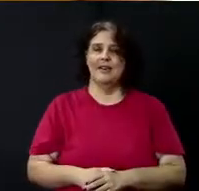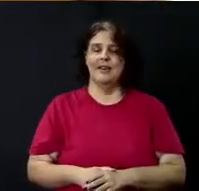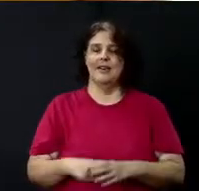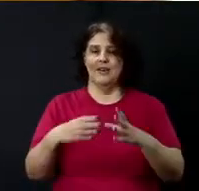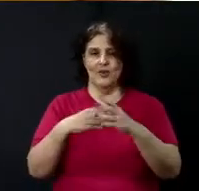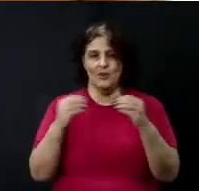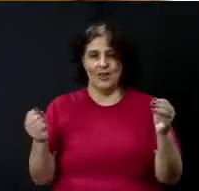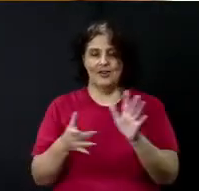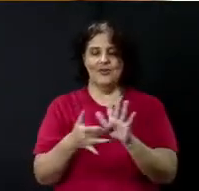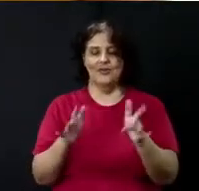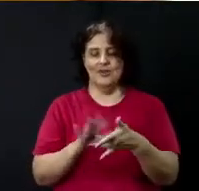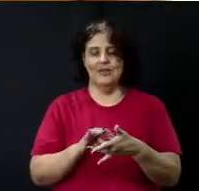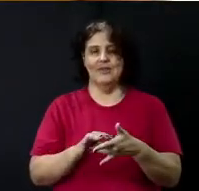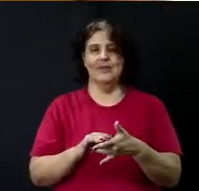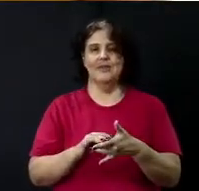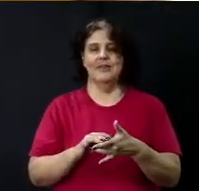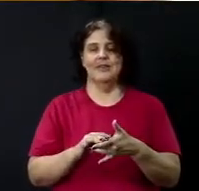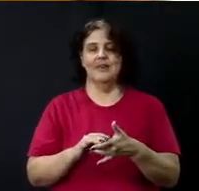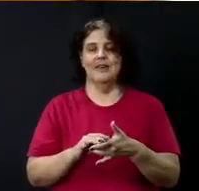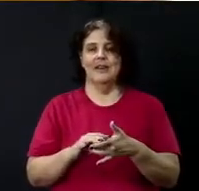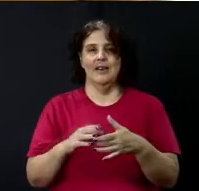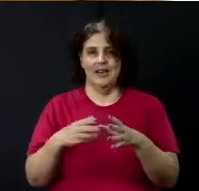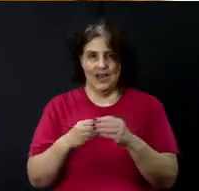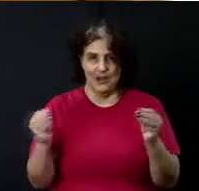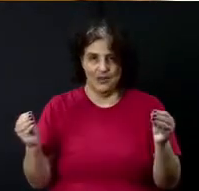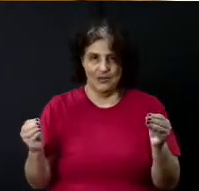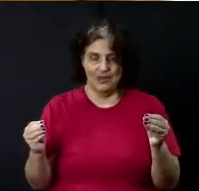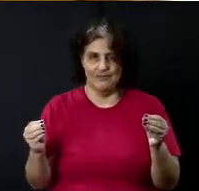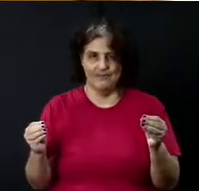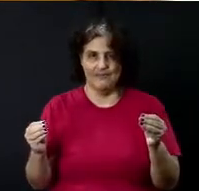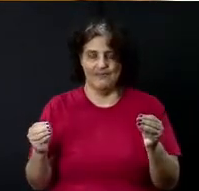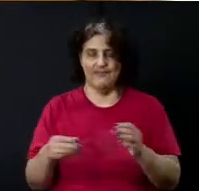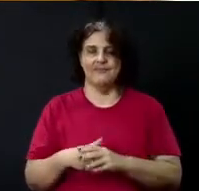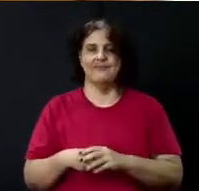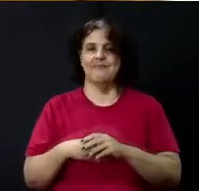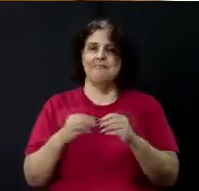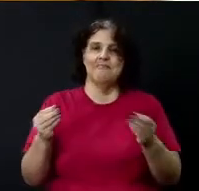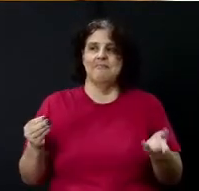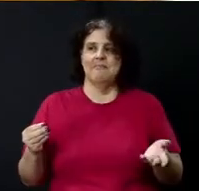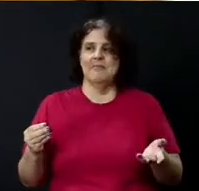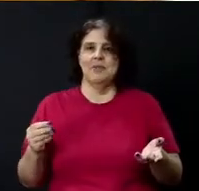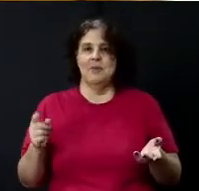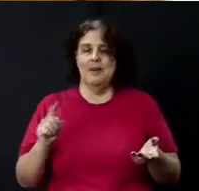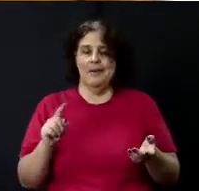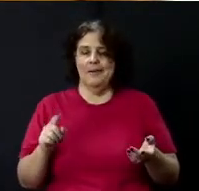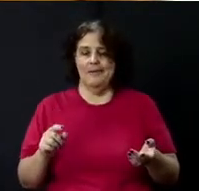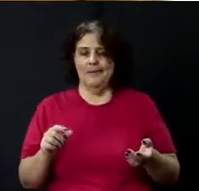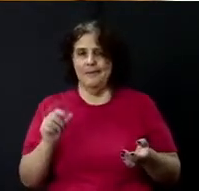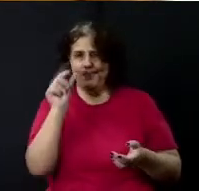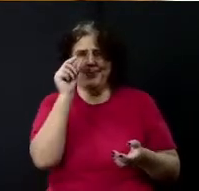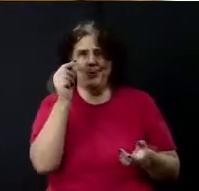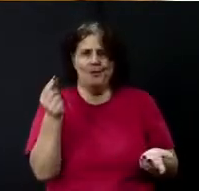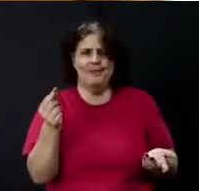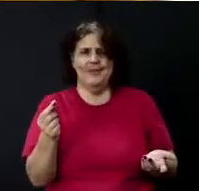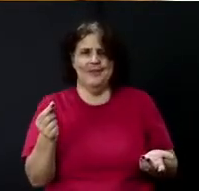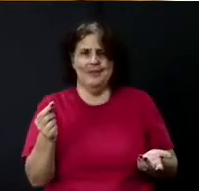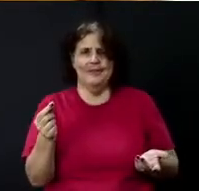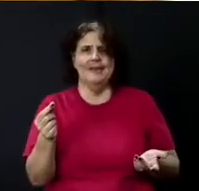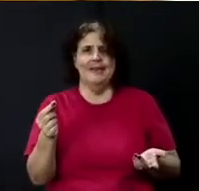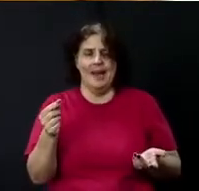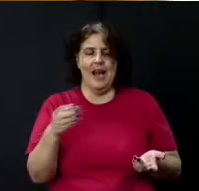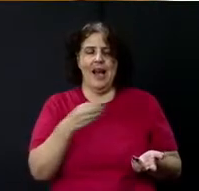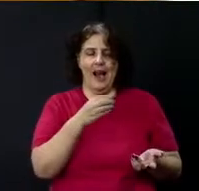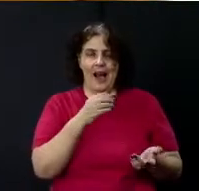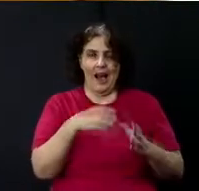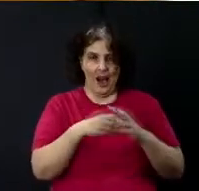por Jesus, e a cura não é uma coisa pequena, não. A cura é o pecado que